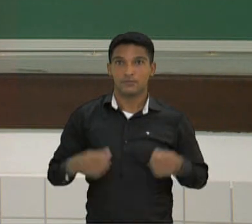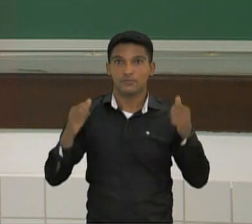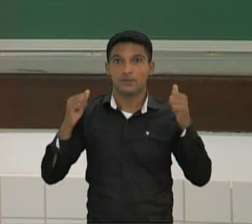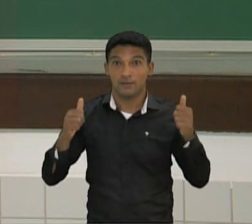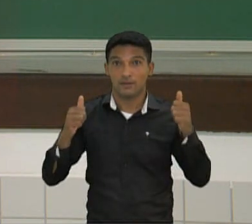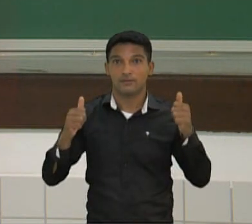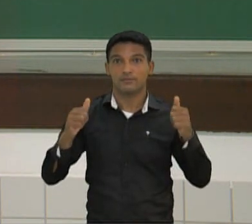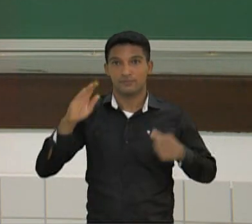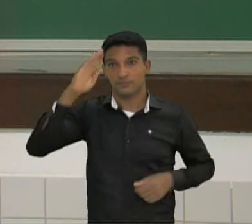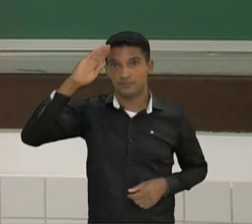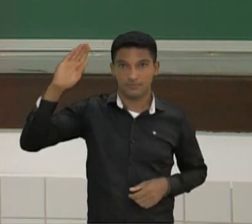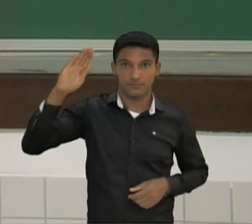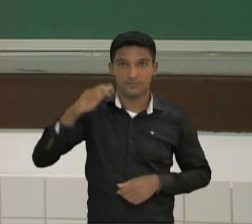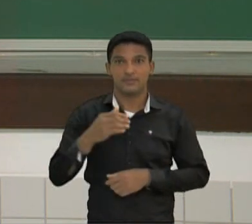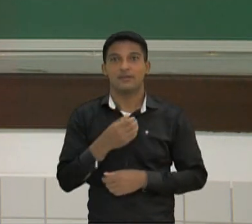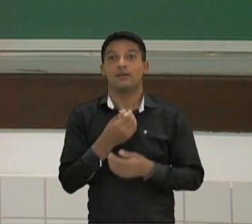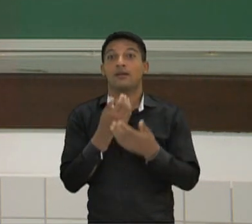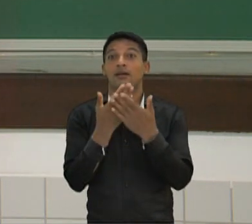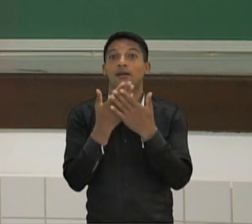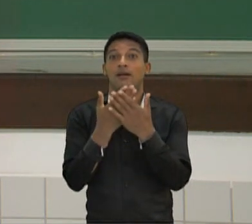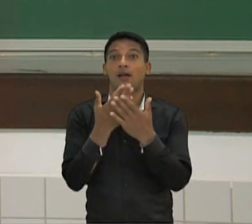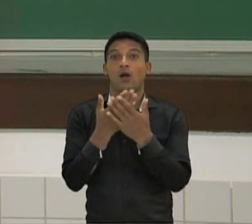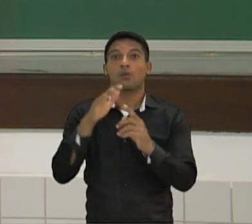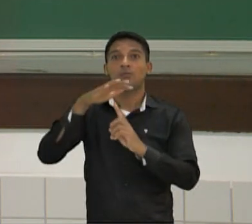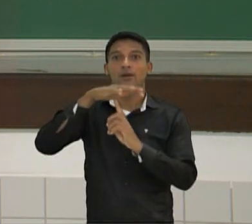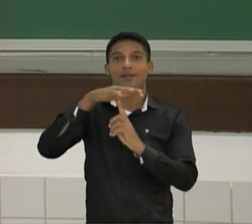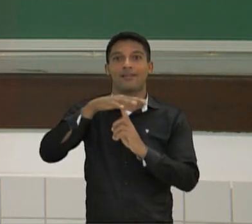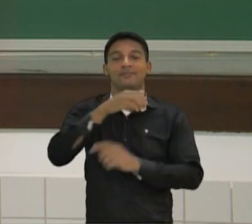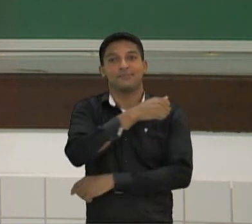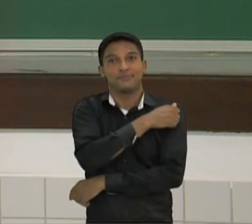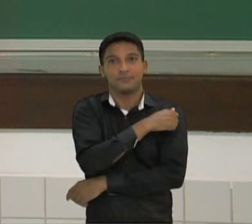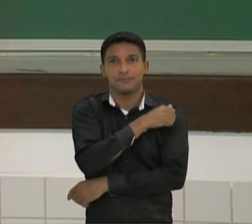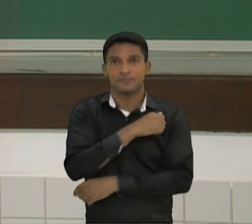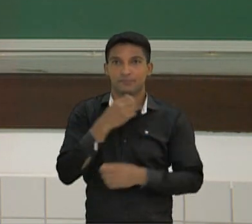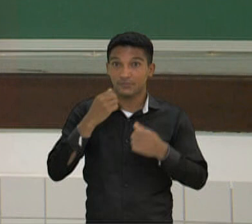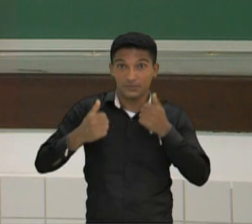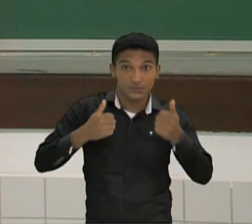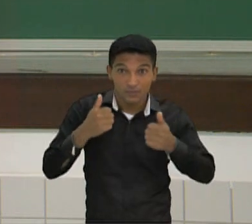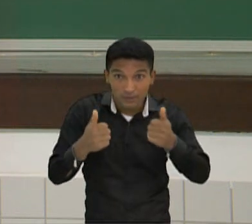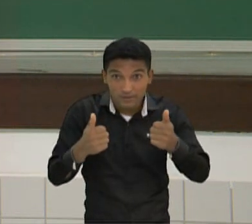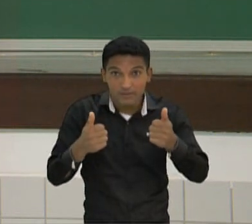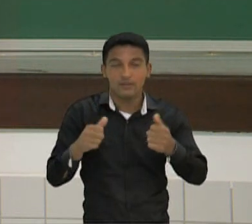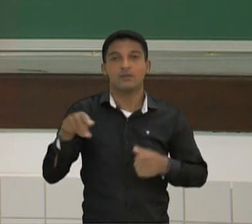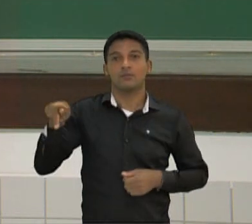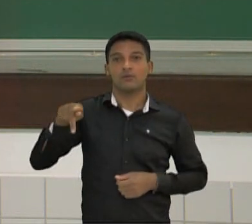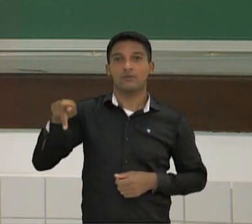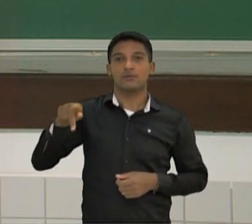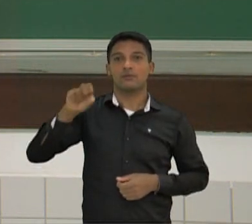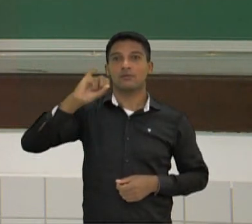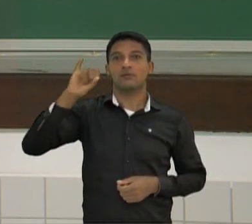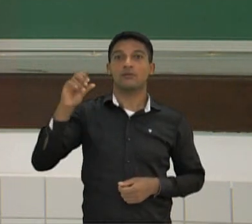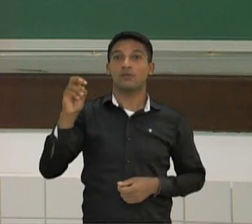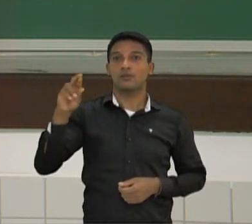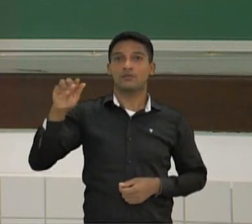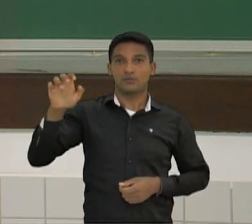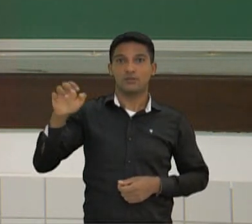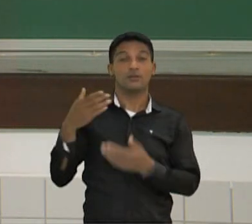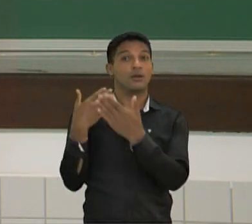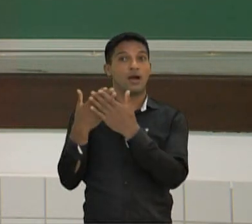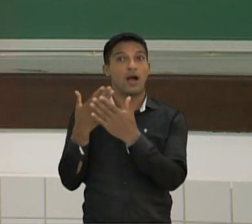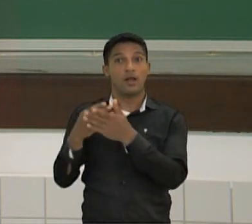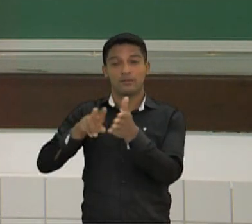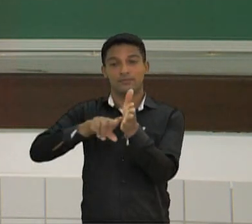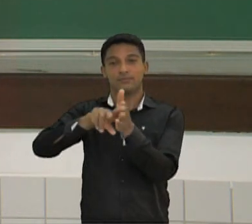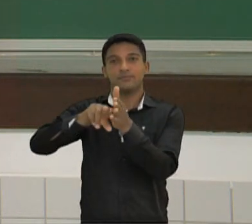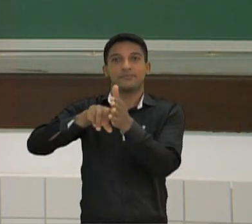Salve, salve, galerinha da Aula Paraná, tudo beleza com vocês? Prof. Jorge na área com mais uma aula de Biologia para a segunda série do ensino médio.